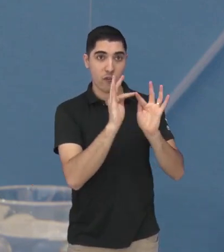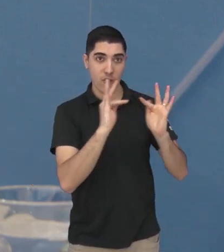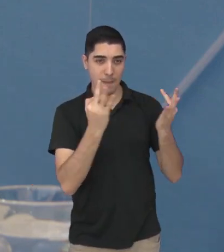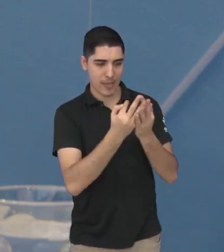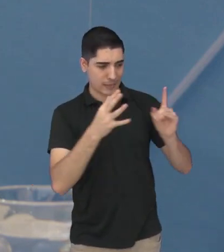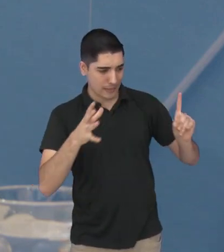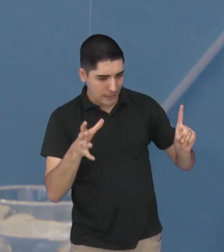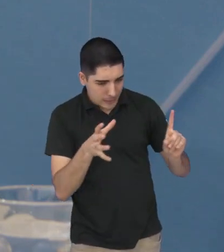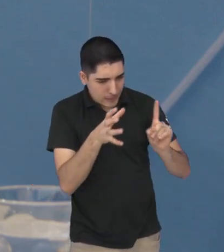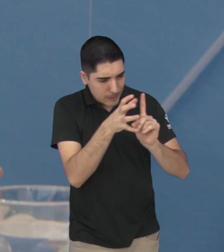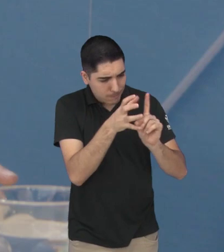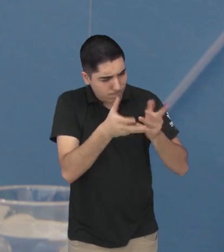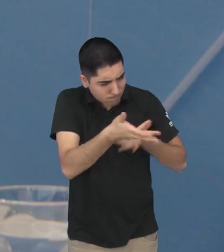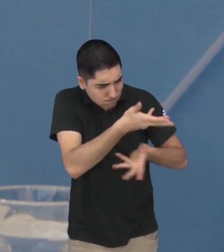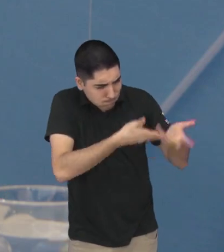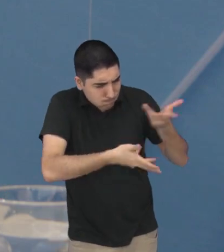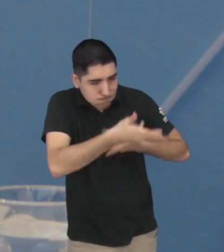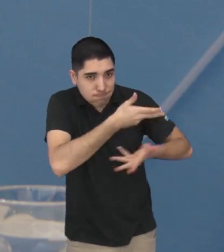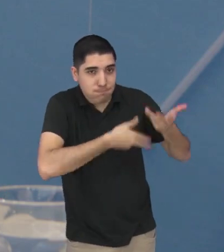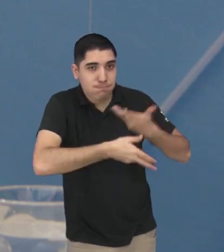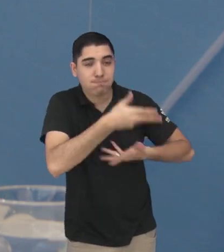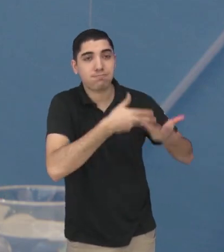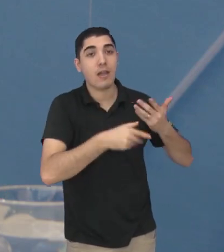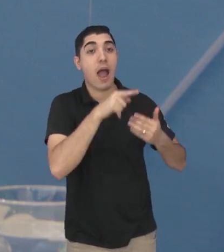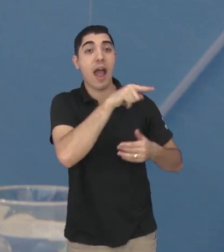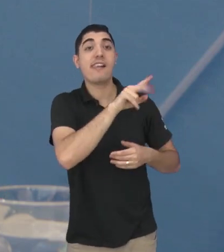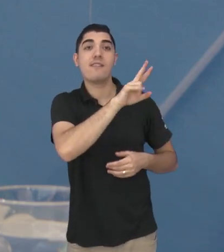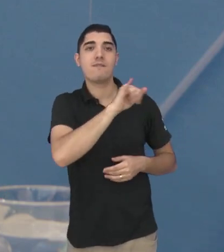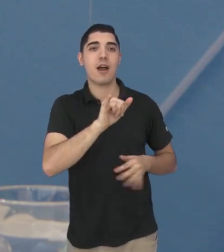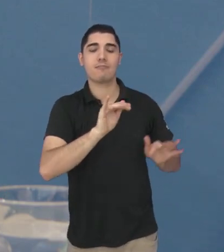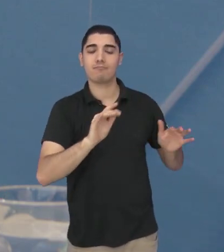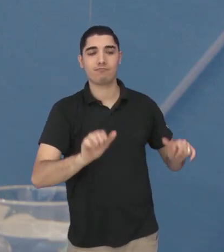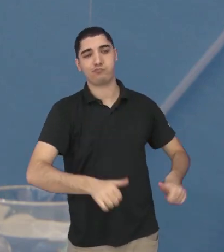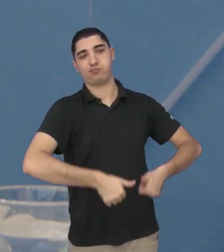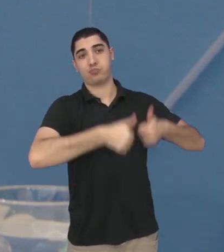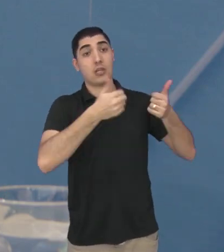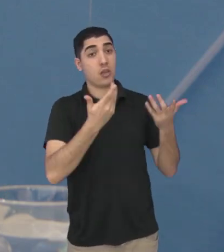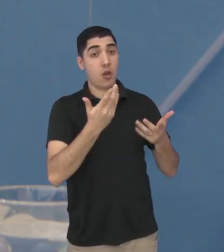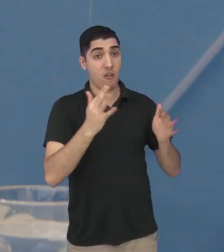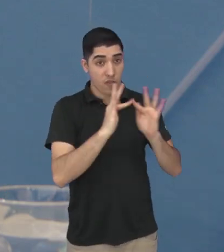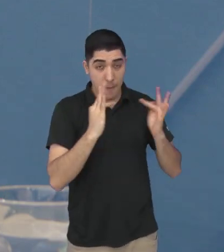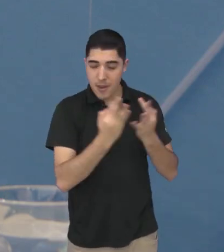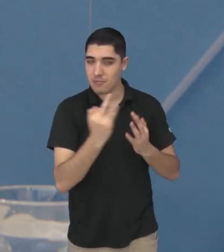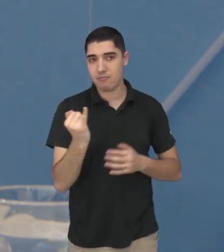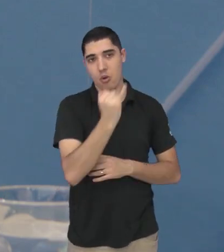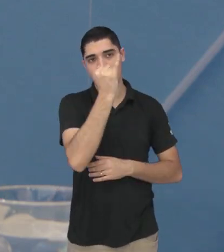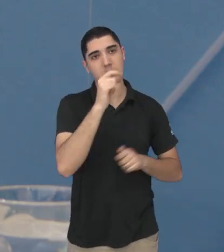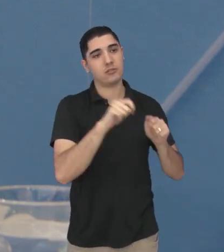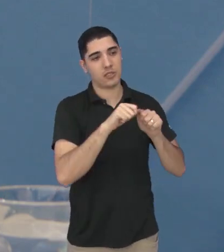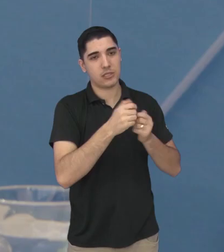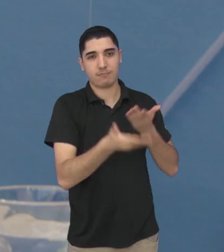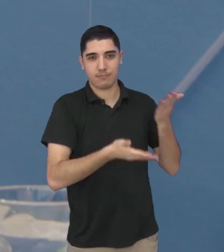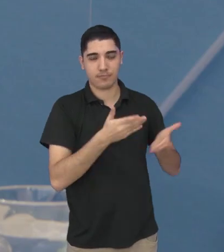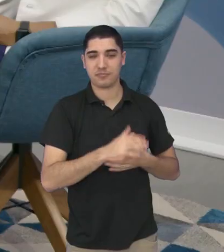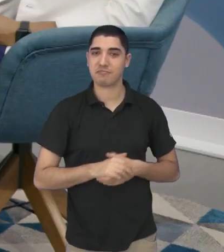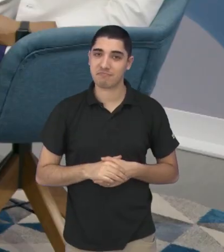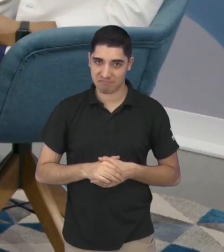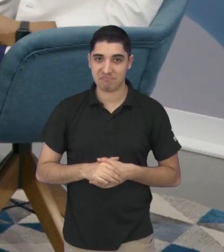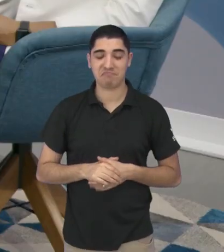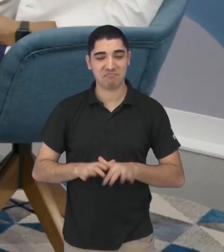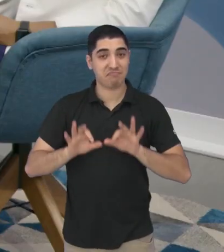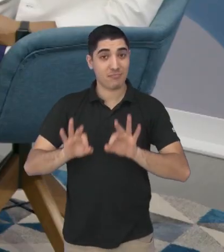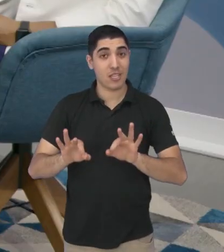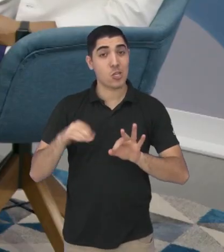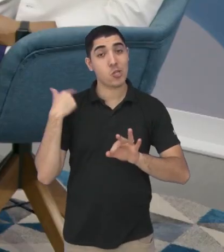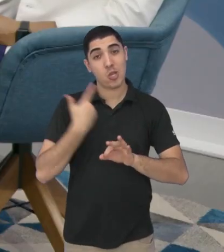daquilo que ela entrou sem perceber, né? Então, a família é importantíssima na prevenção e também no tratamento. Tá